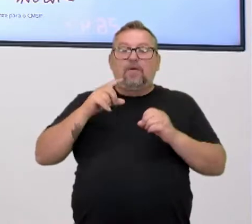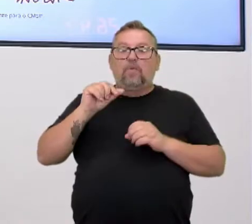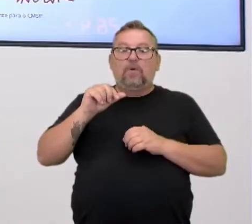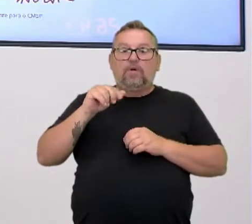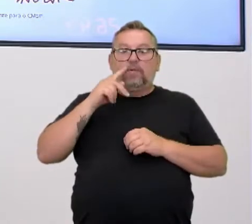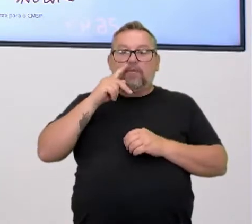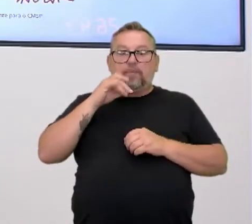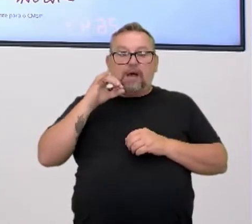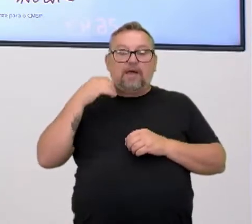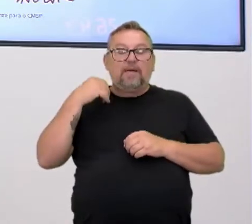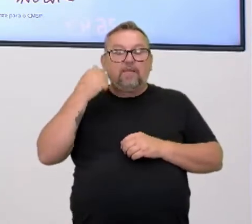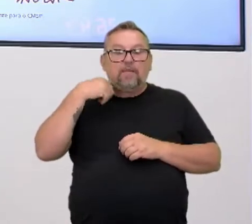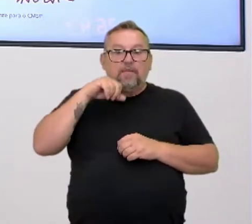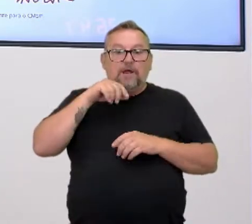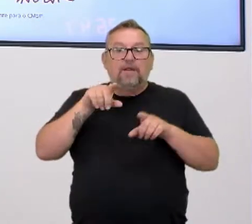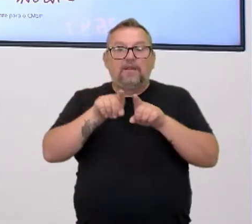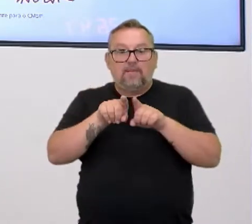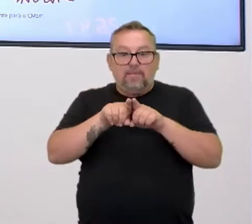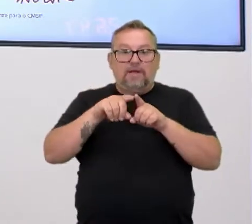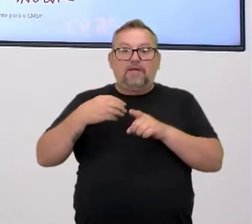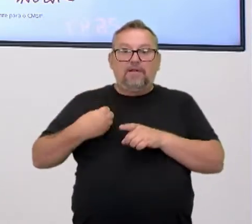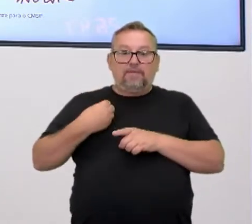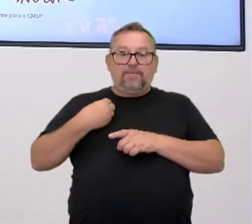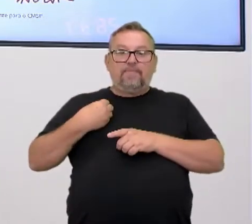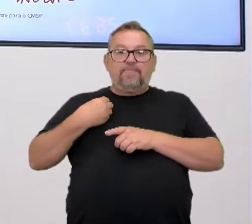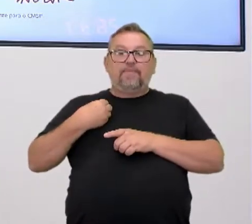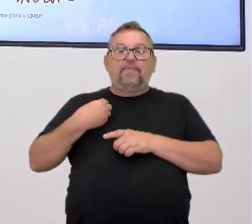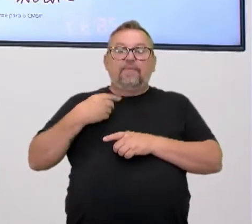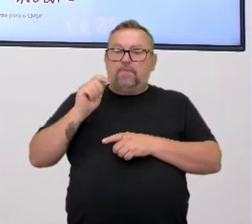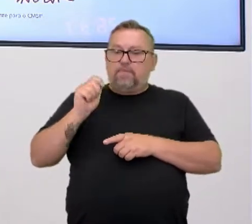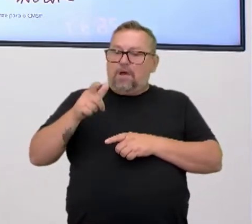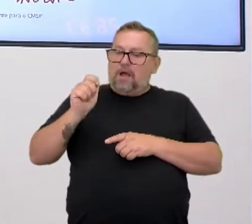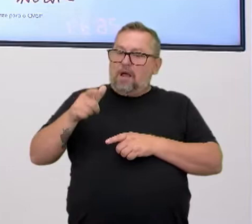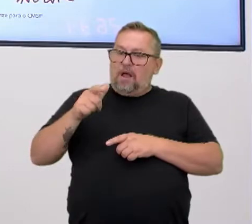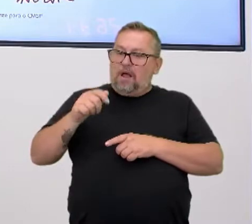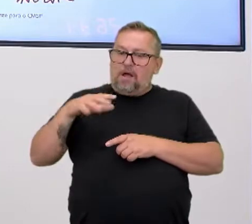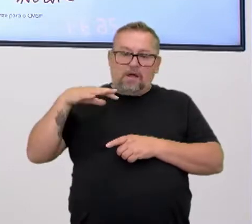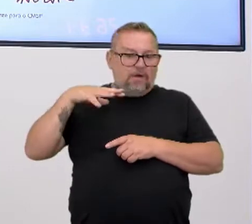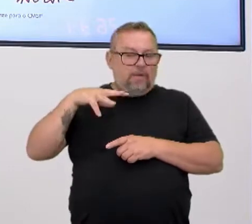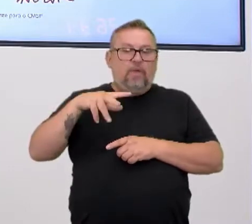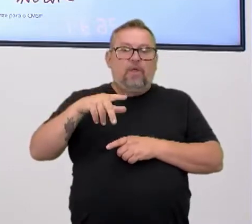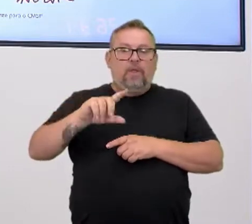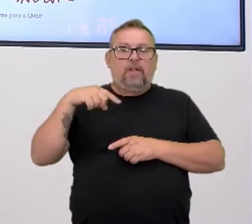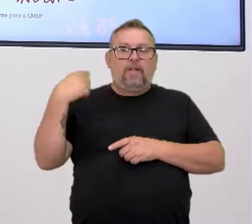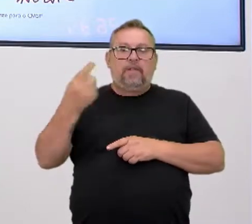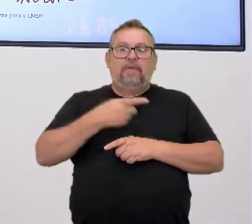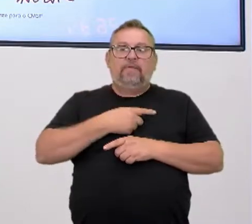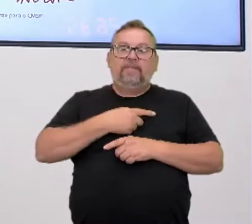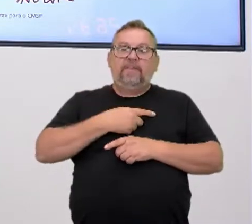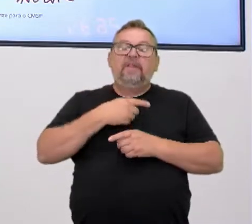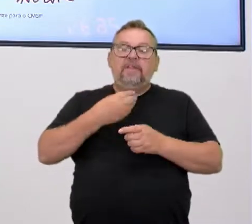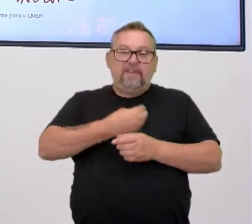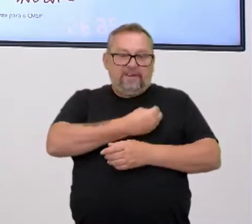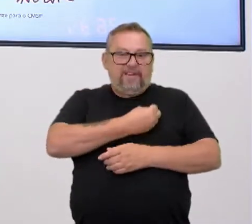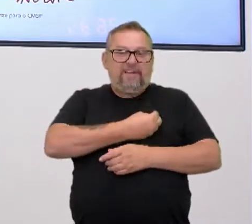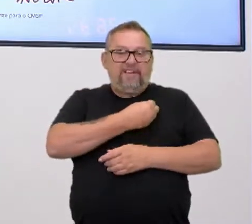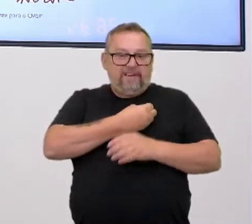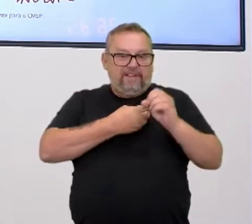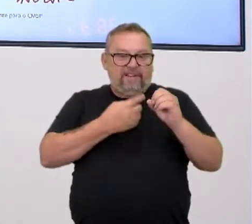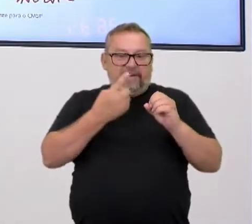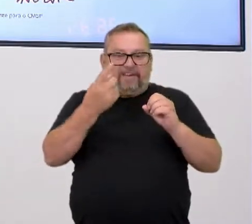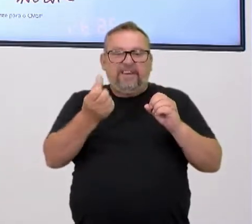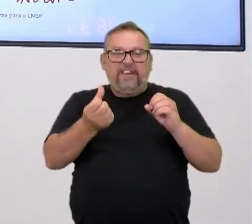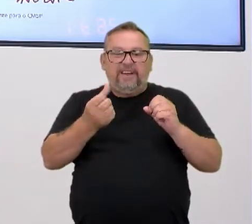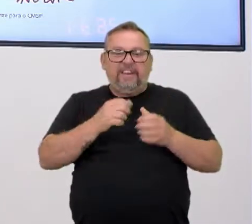nosso responsável, para quem mora com a gente, que custeou aí, bancou a nossa vida aí do 0. A gente fez aí